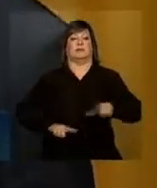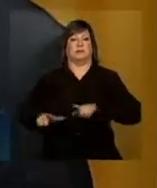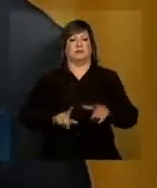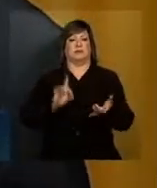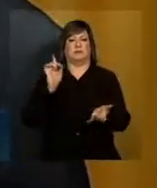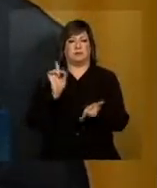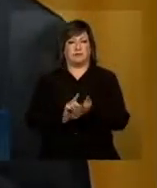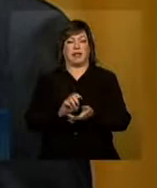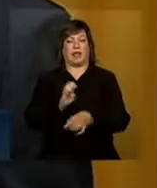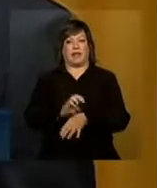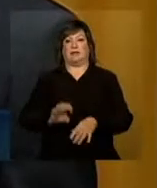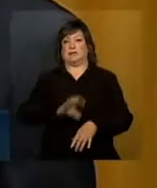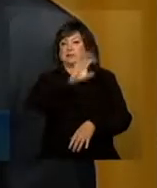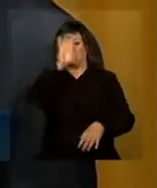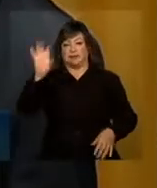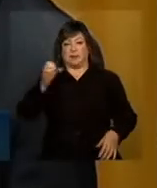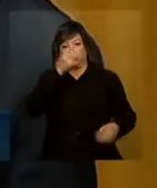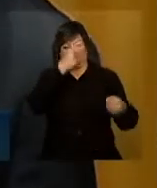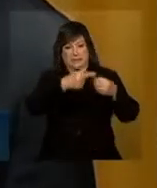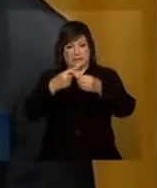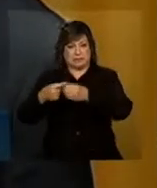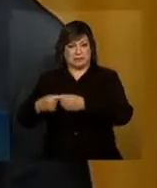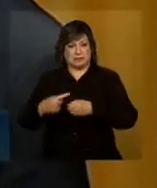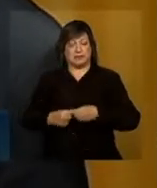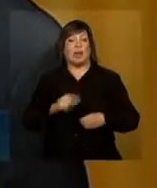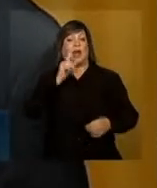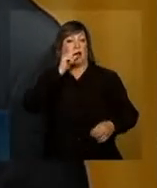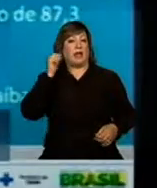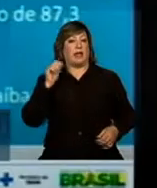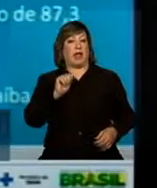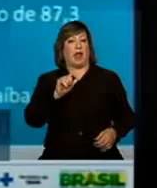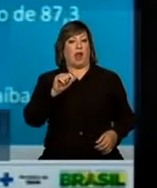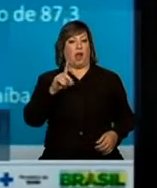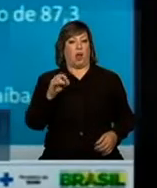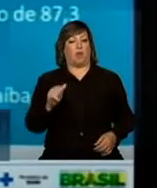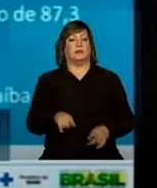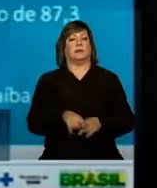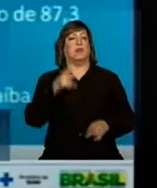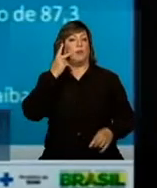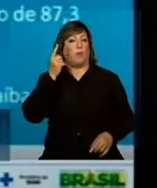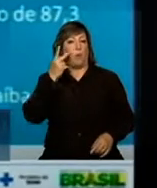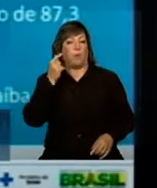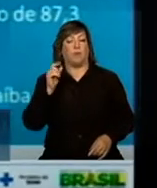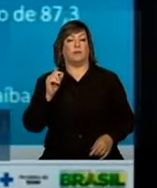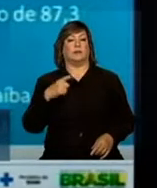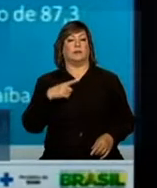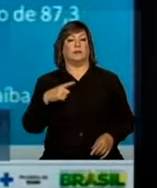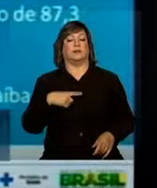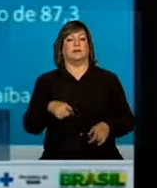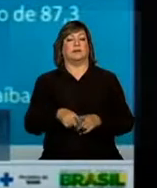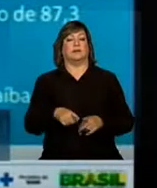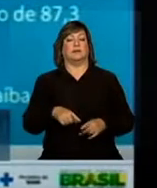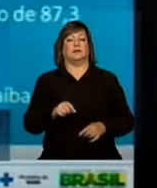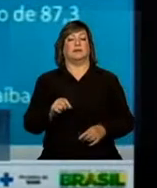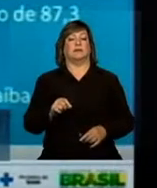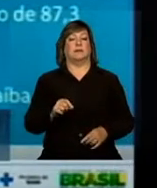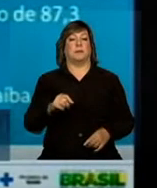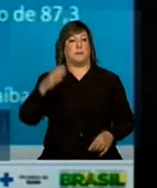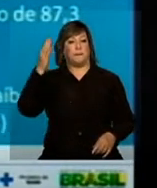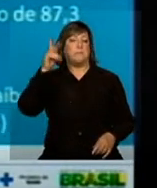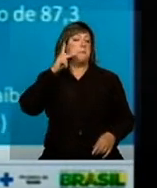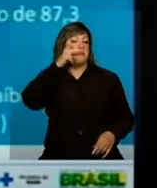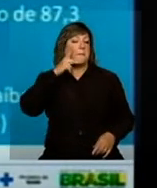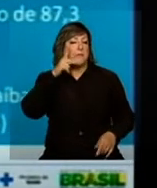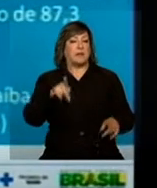de estados e municípios. Um destaque especial para o estado de Alagoas, Ceará, Paraíba, Pernambuco, Rio Grande do Norte, que têm sido parceiros